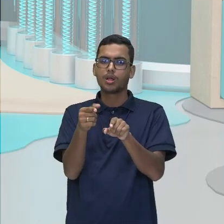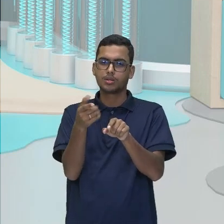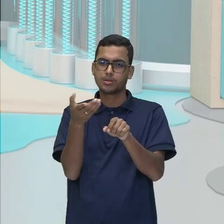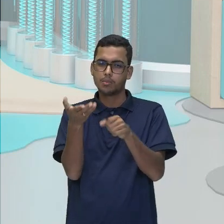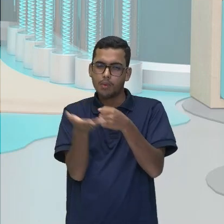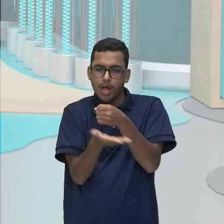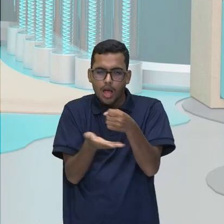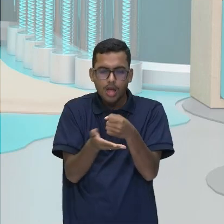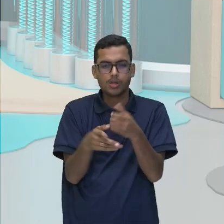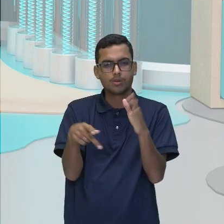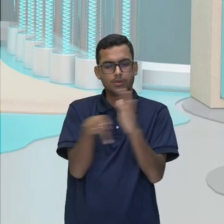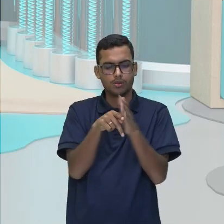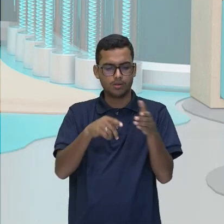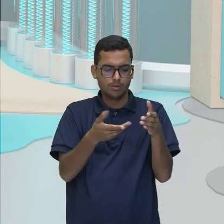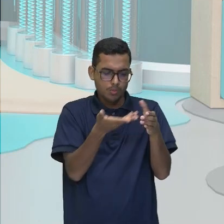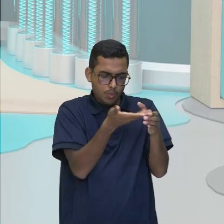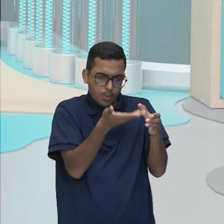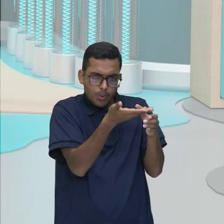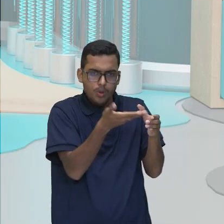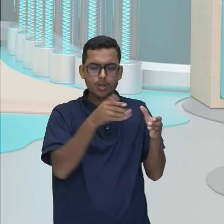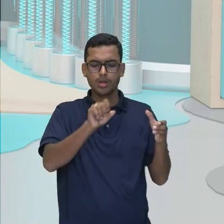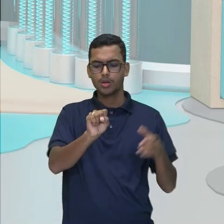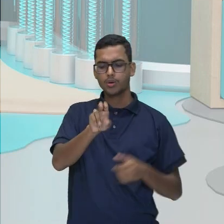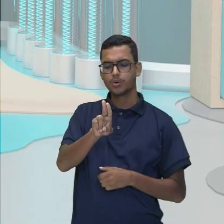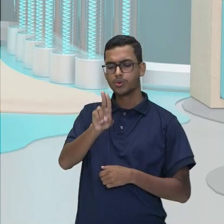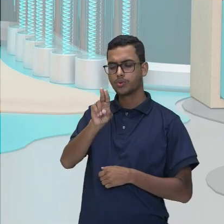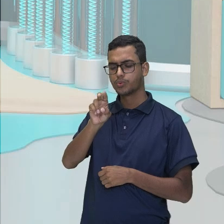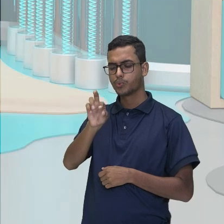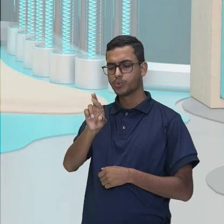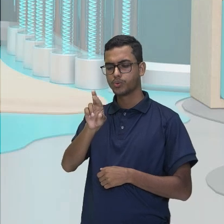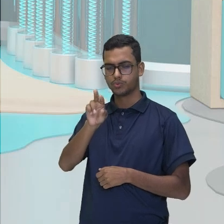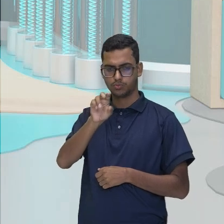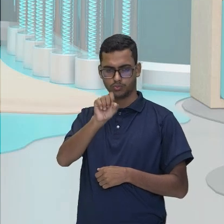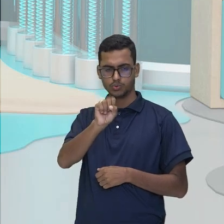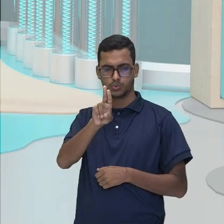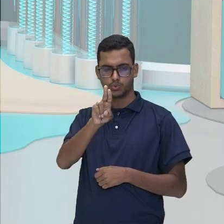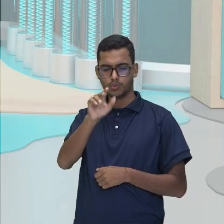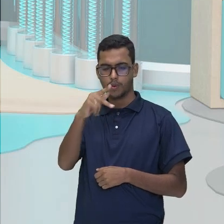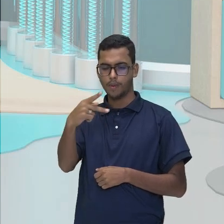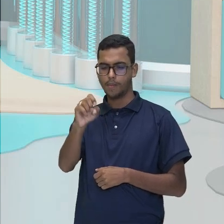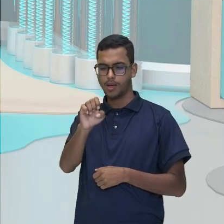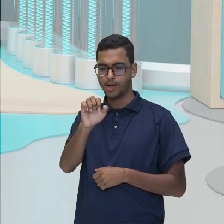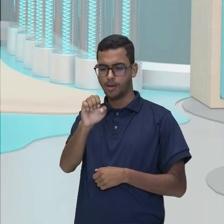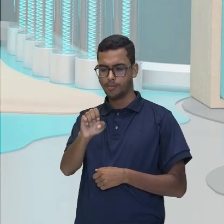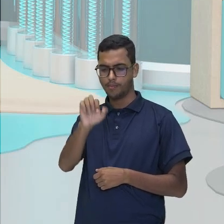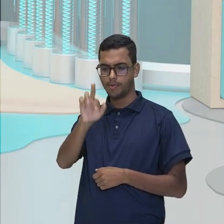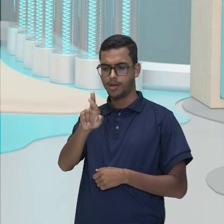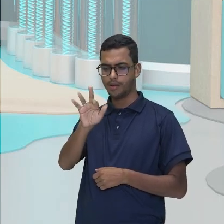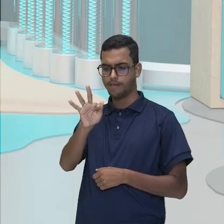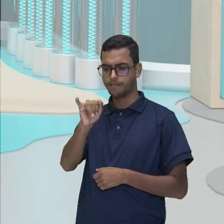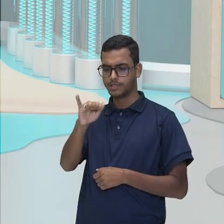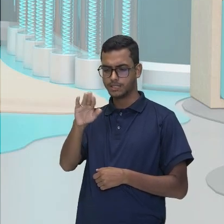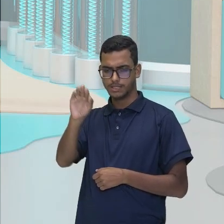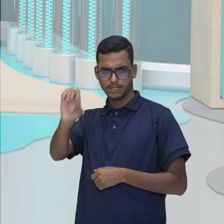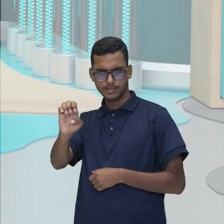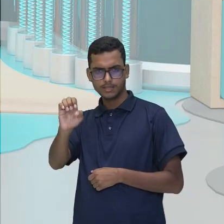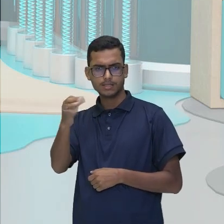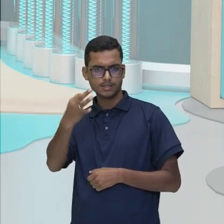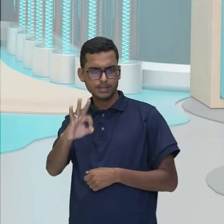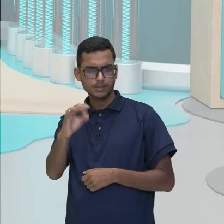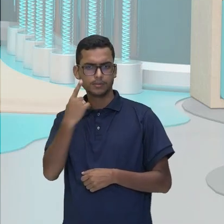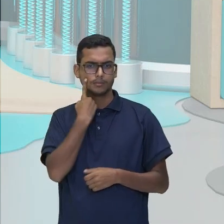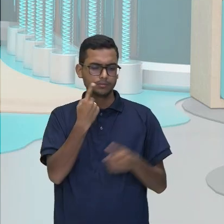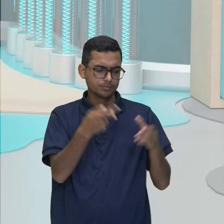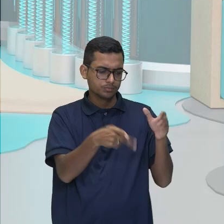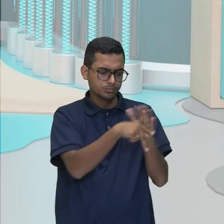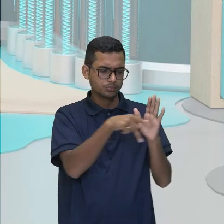nata. Como vocês podem observar aí o óleo, né? O óleo se separa da água, ele fica na superfície, não é? E a